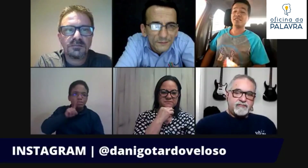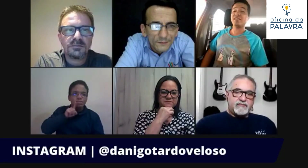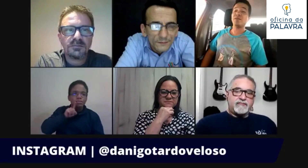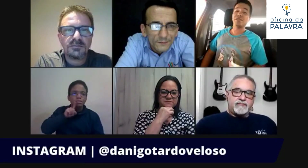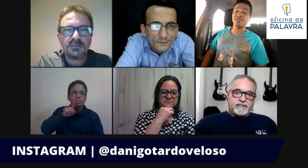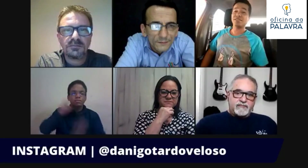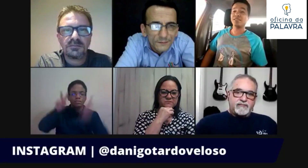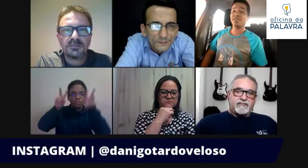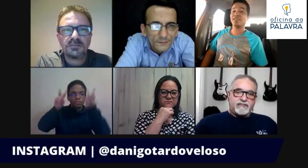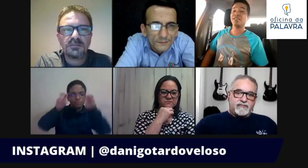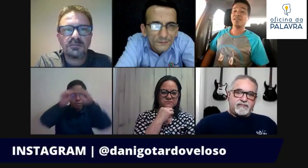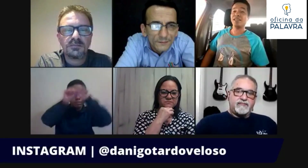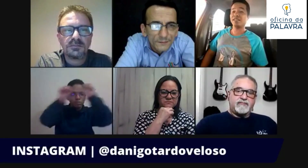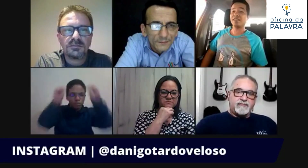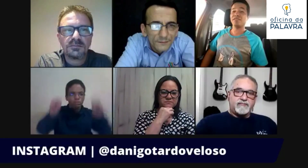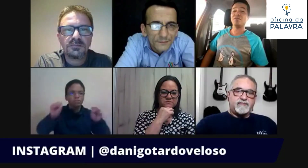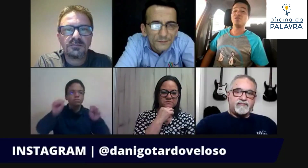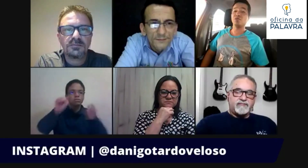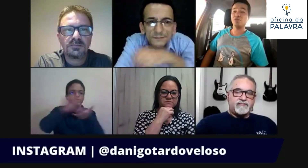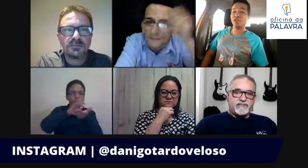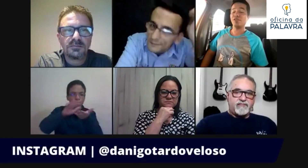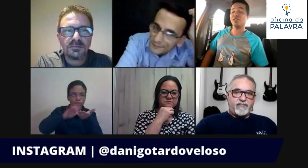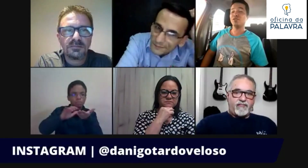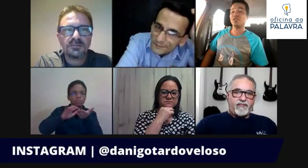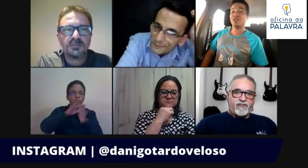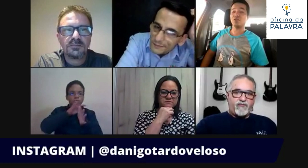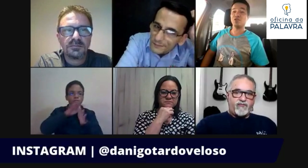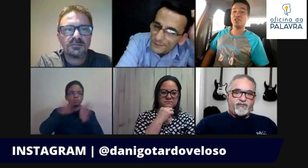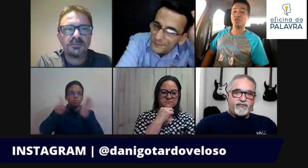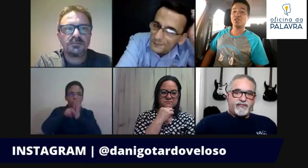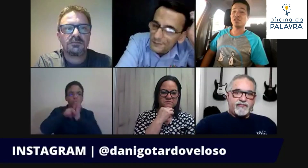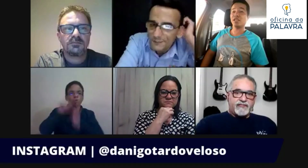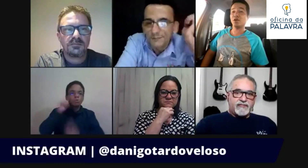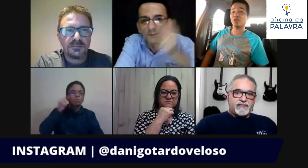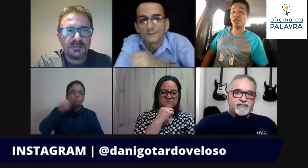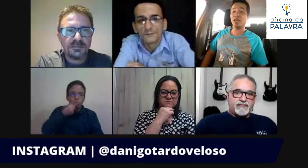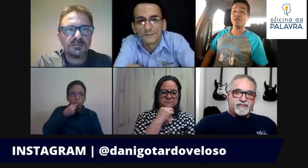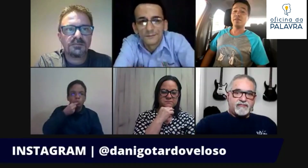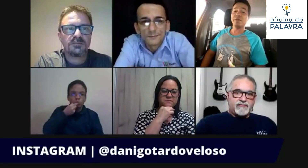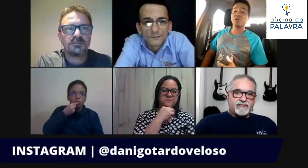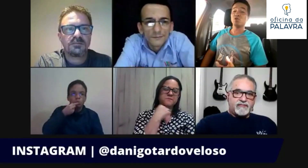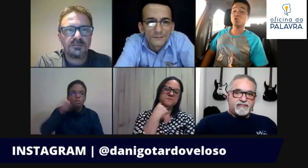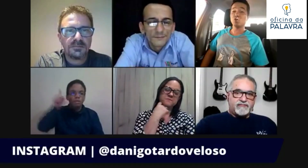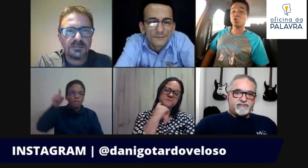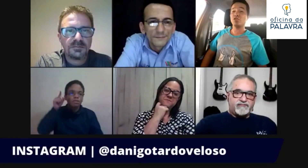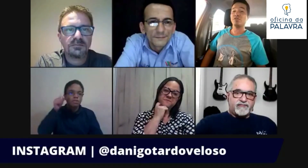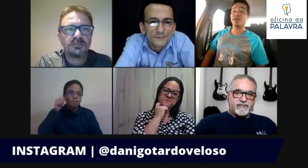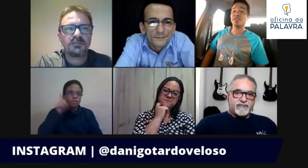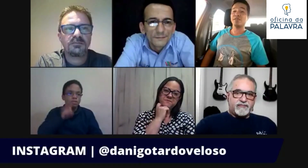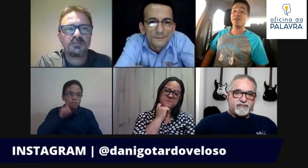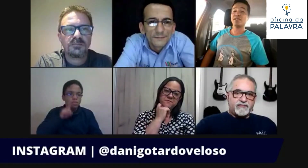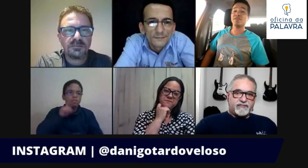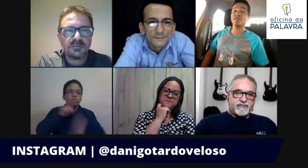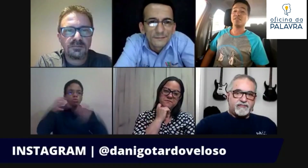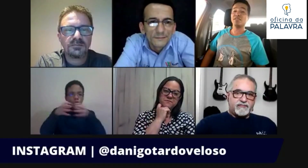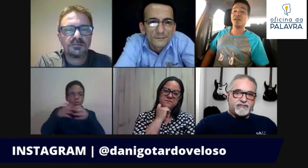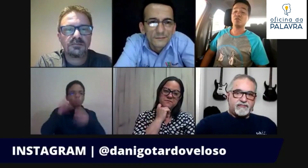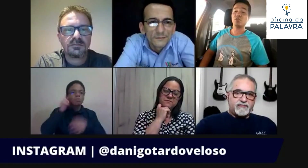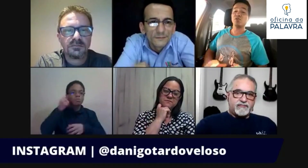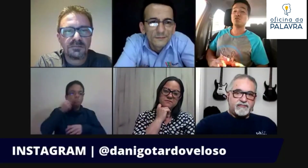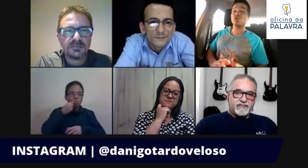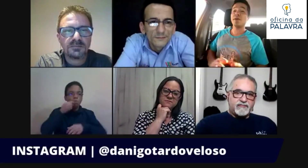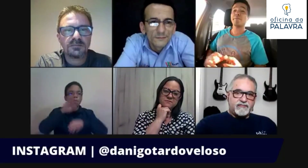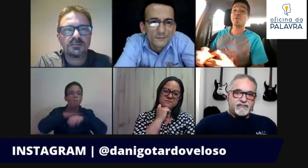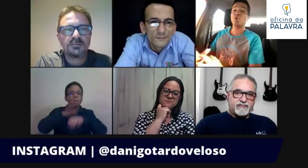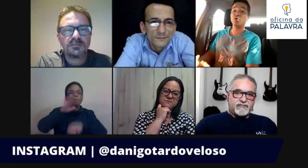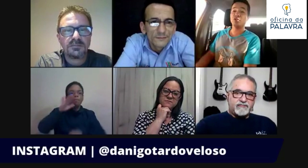esse sistema de escrita que ela estava desenvolvendo ali nos Estados Unidos, na Gallaudet, para que os surdos tivessem mais facilidade,